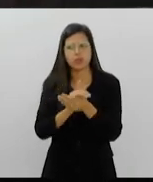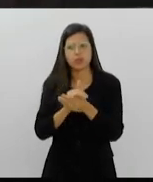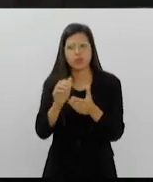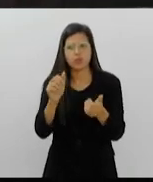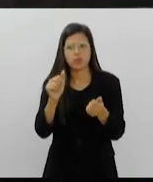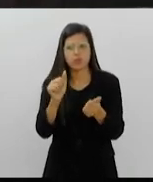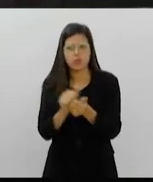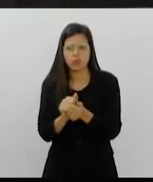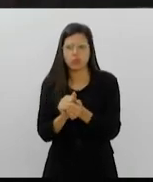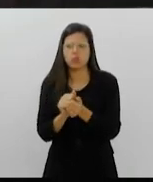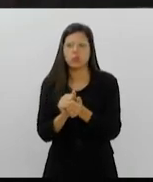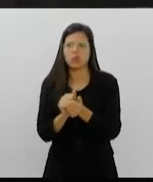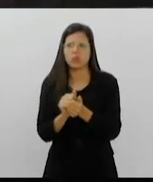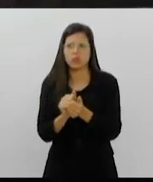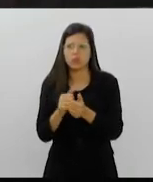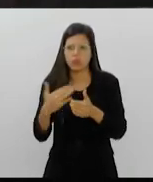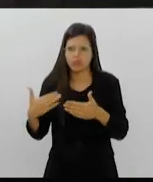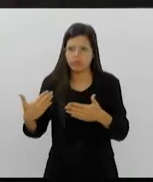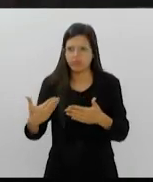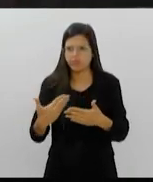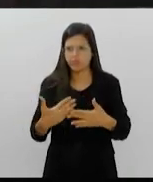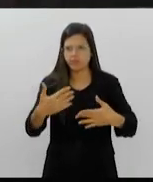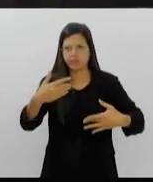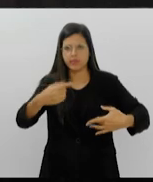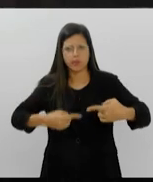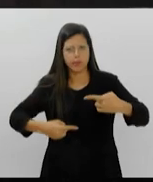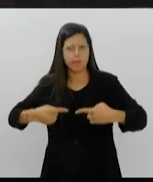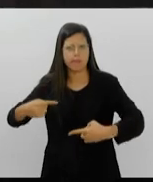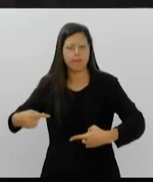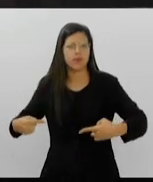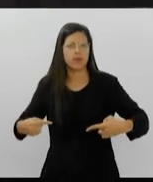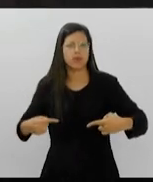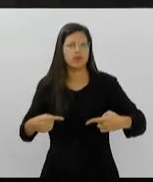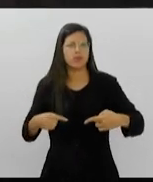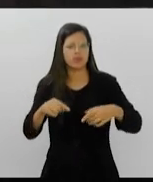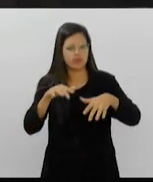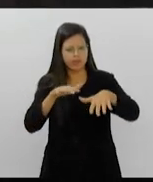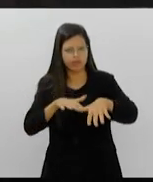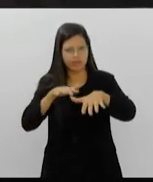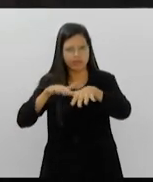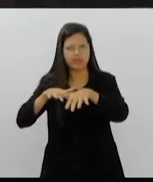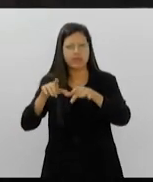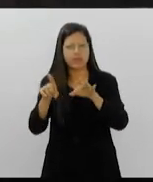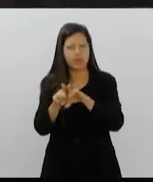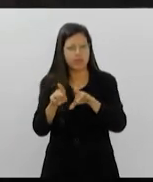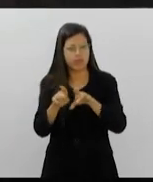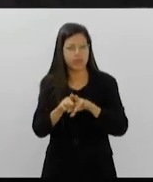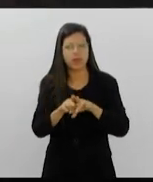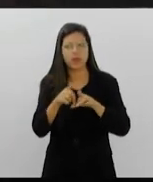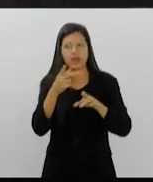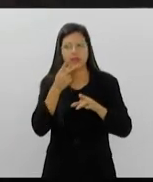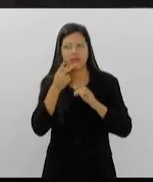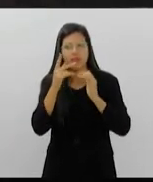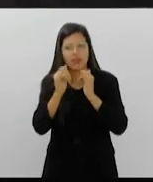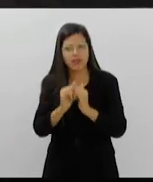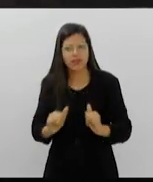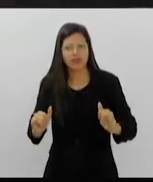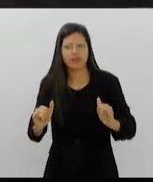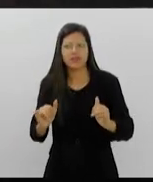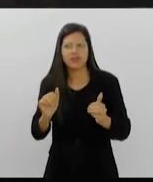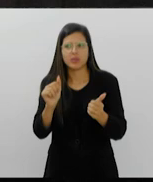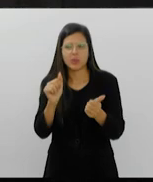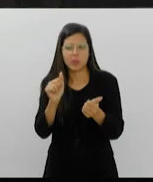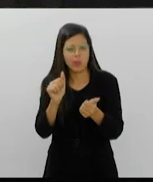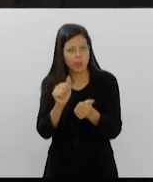todas as caminhadas, durante todos os debates, durante todos os comícios, e dizer que eu continuo em comunhão com Nosso